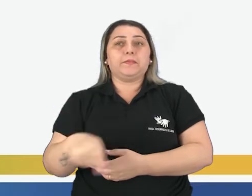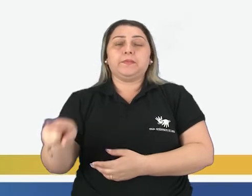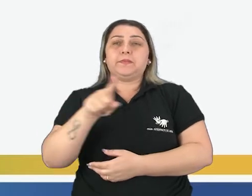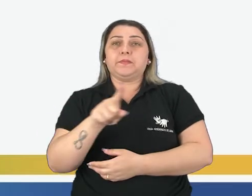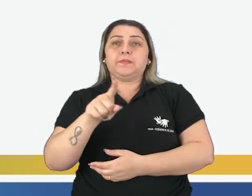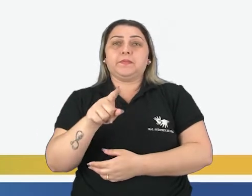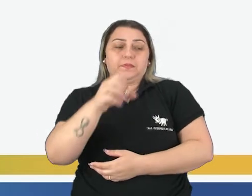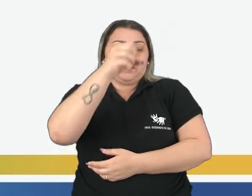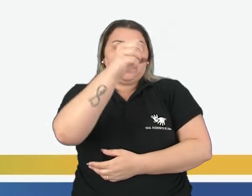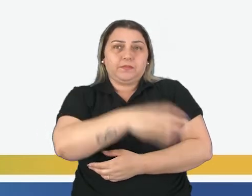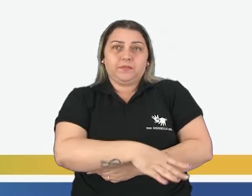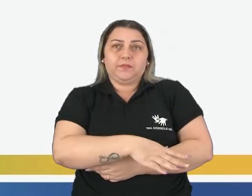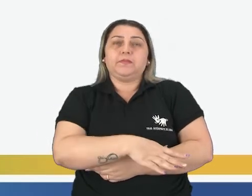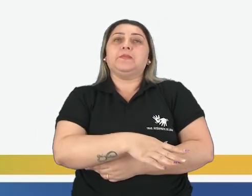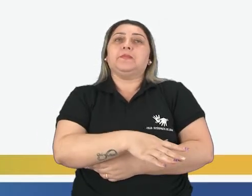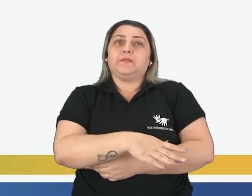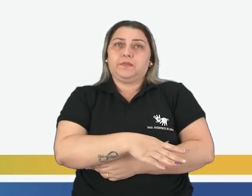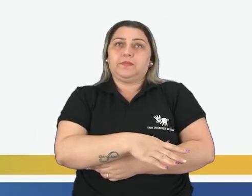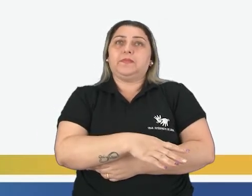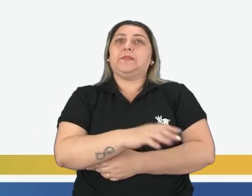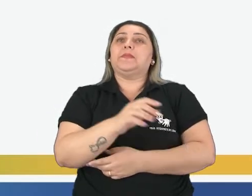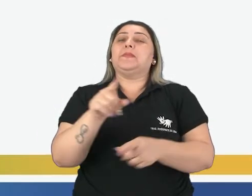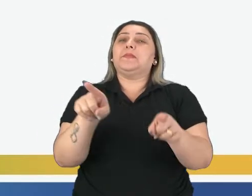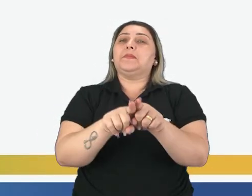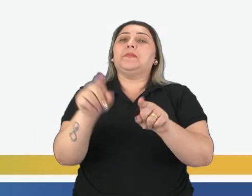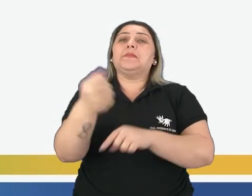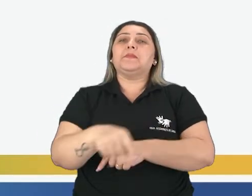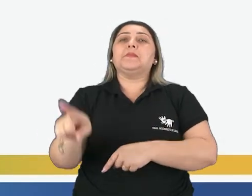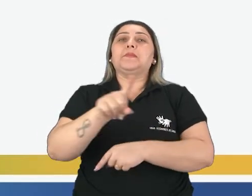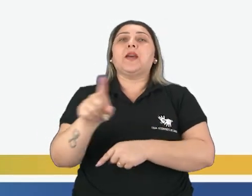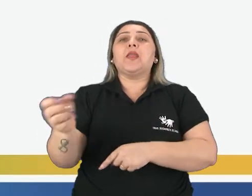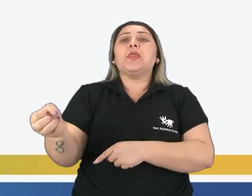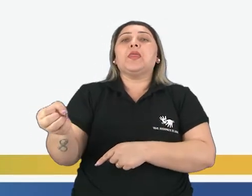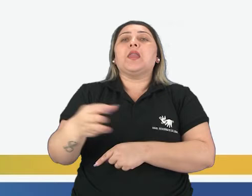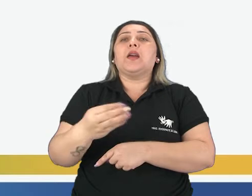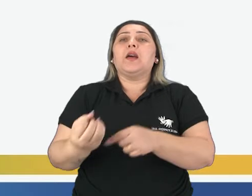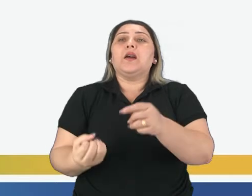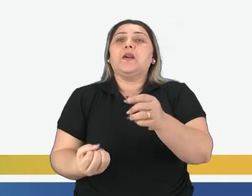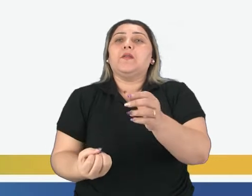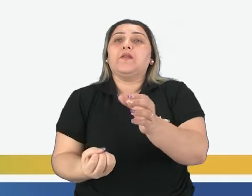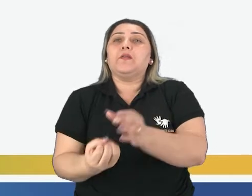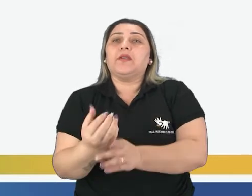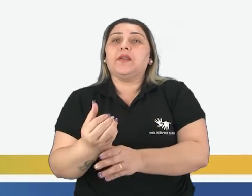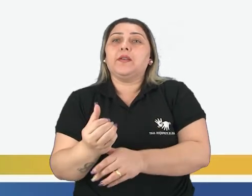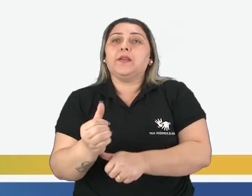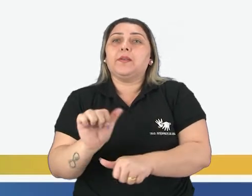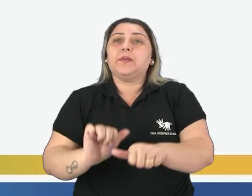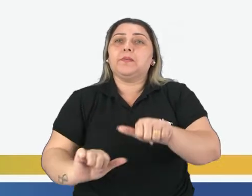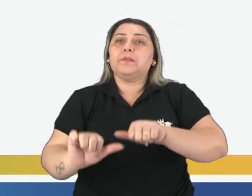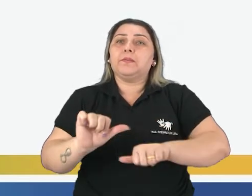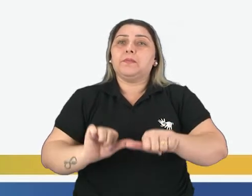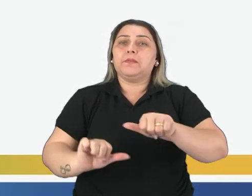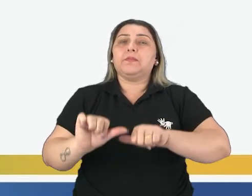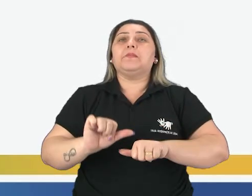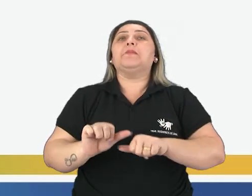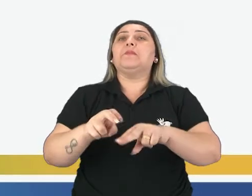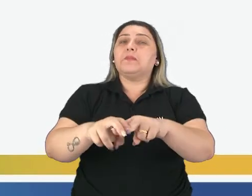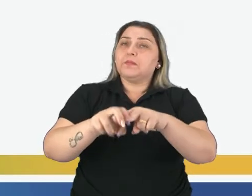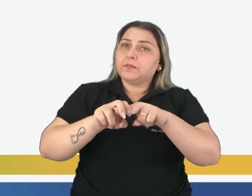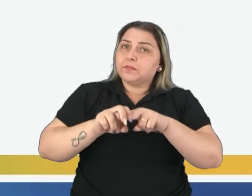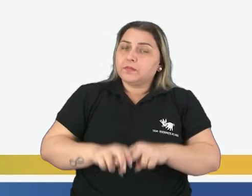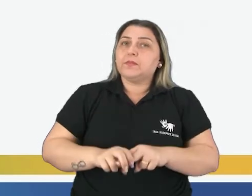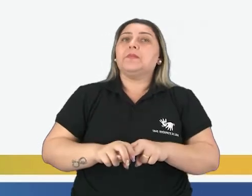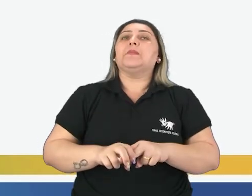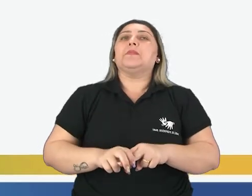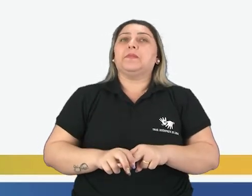lançado no ambiente, nem será necessário captar nova matéria-prima. Esse processo, portanto, garante